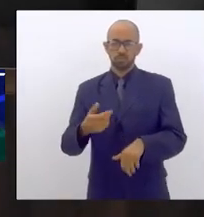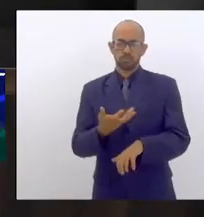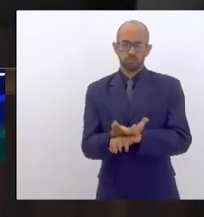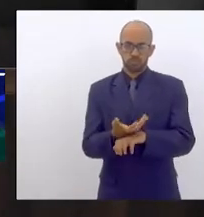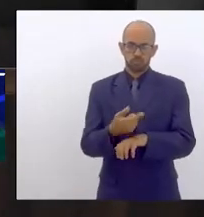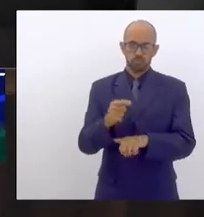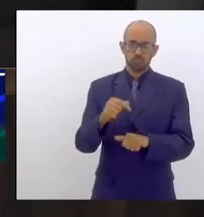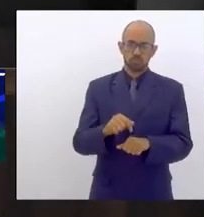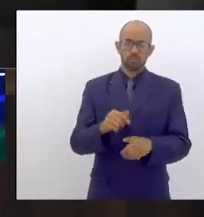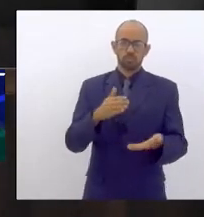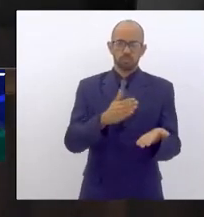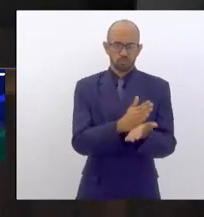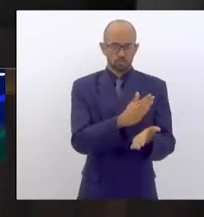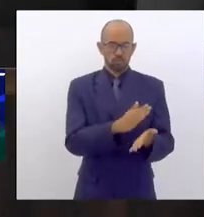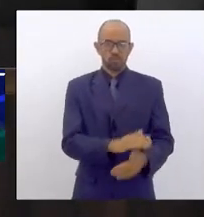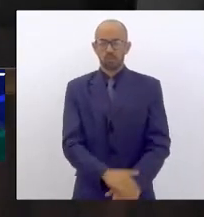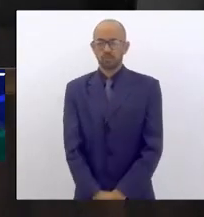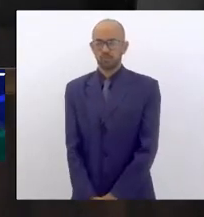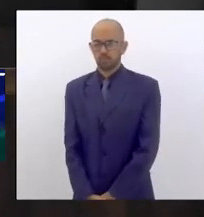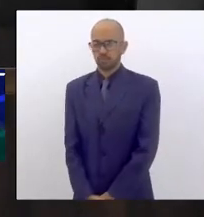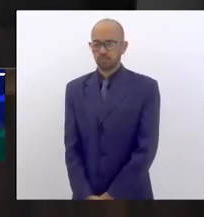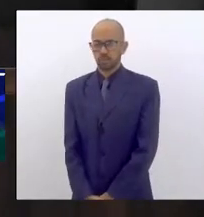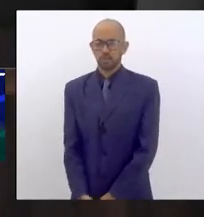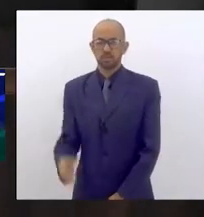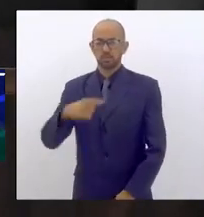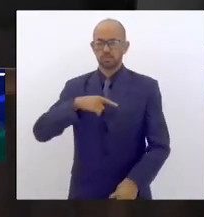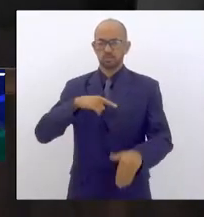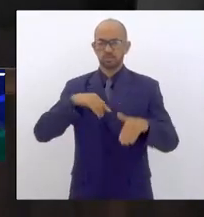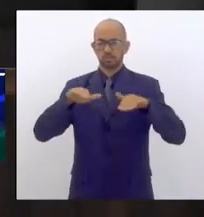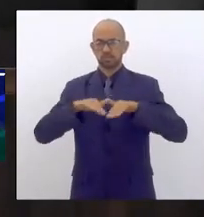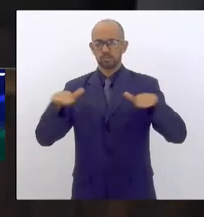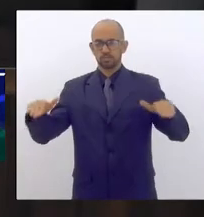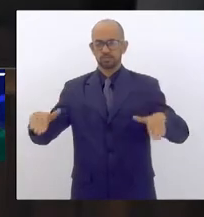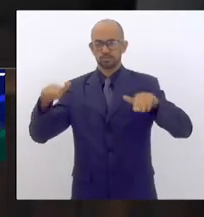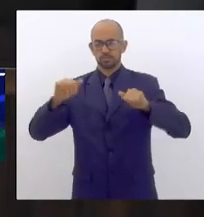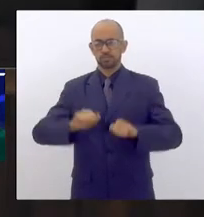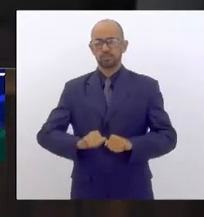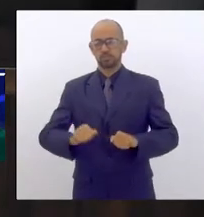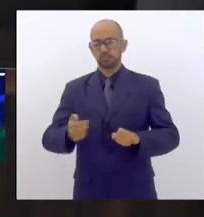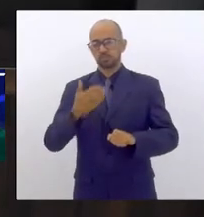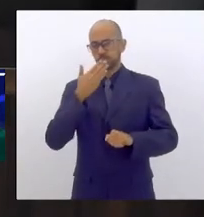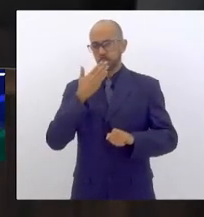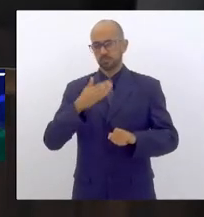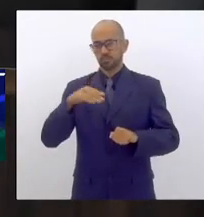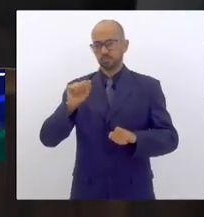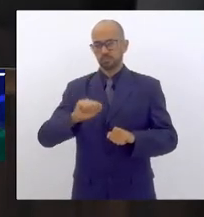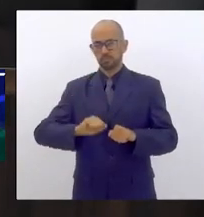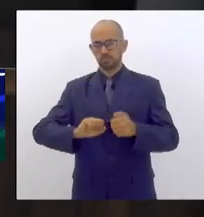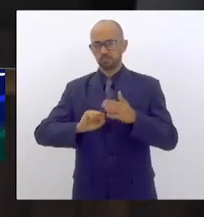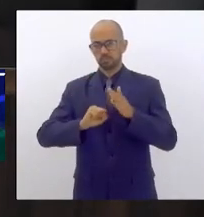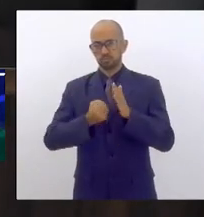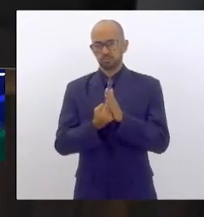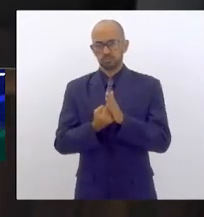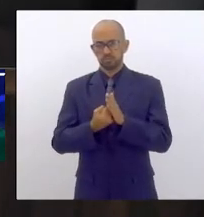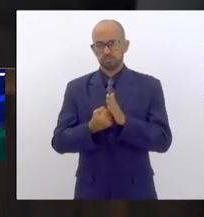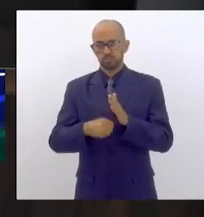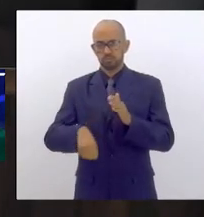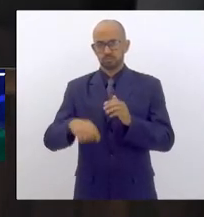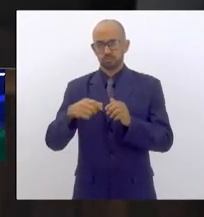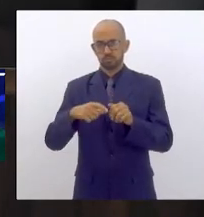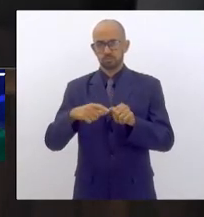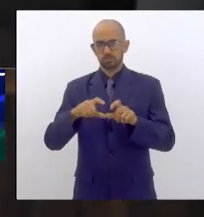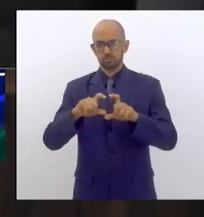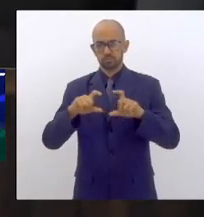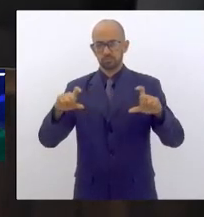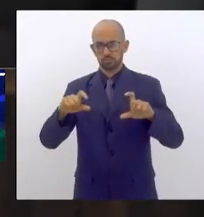estão. Aprovado. Há sobre a mesa destaque. Requer destaque ao veto aposto ao parágrafo 4 do artigo